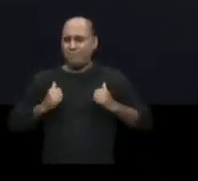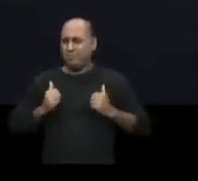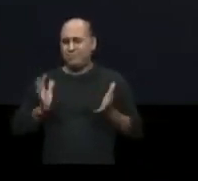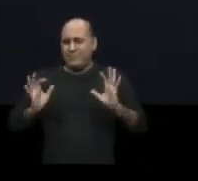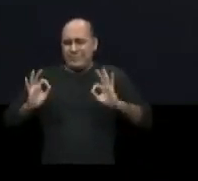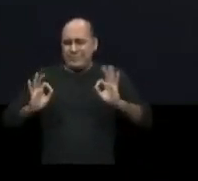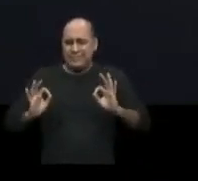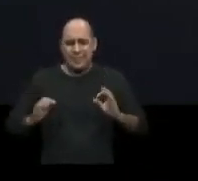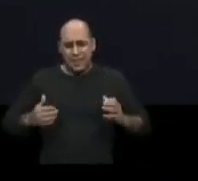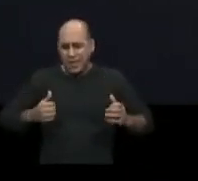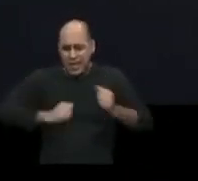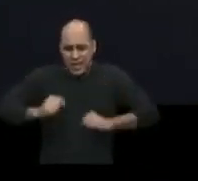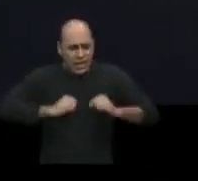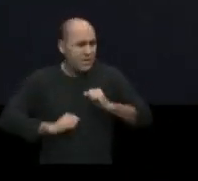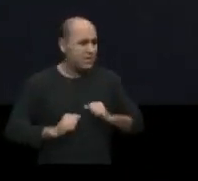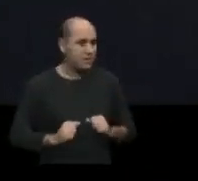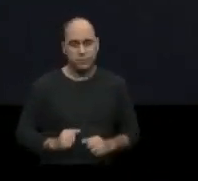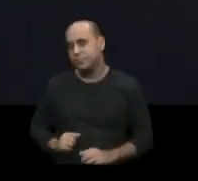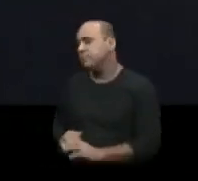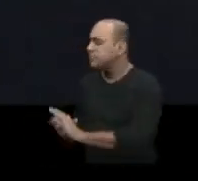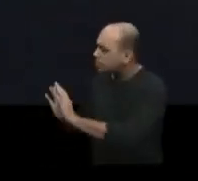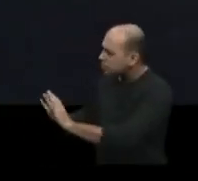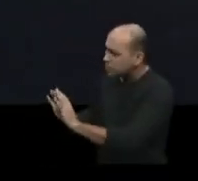Obrigada pela consideração, Matheus.